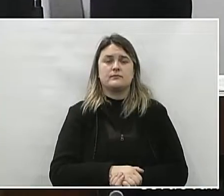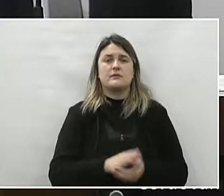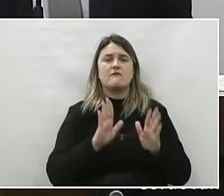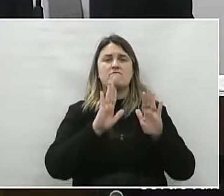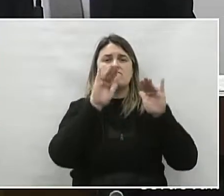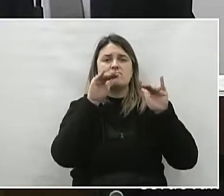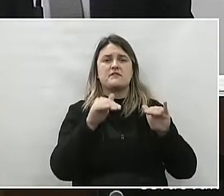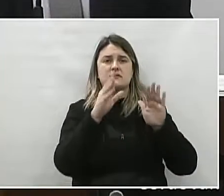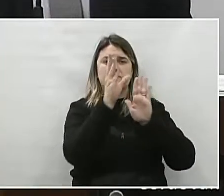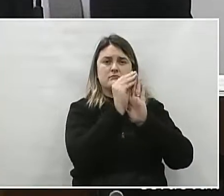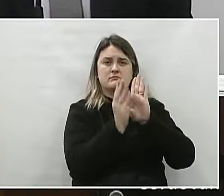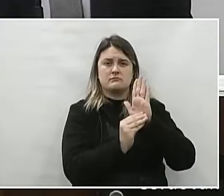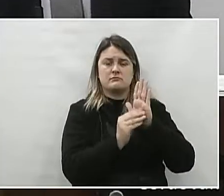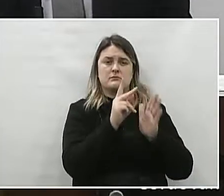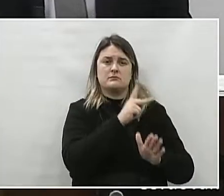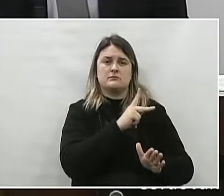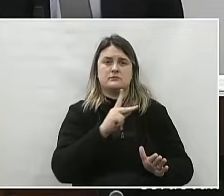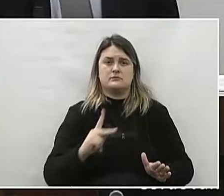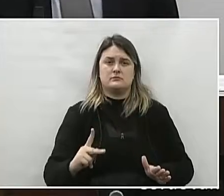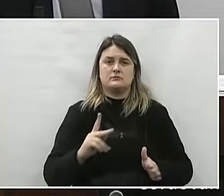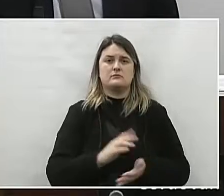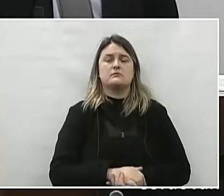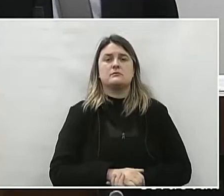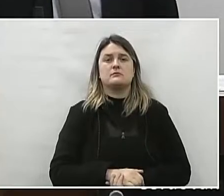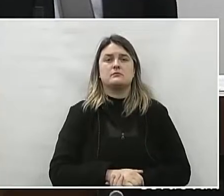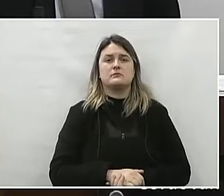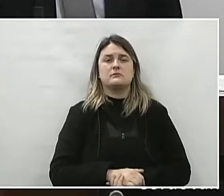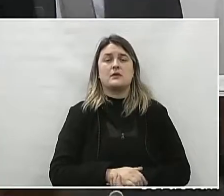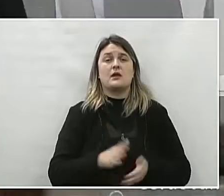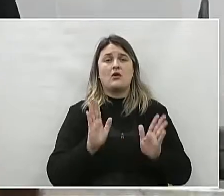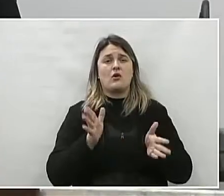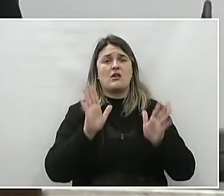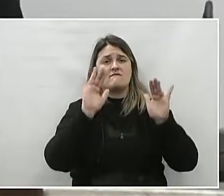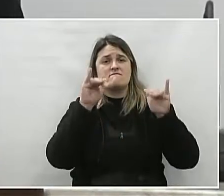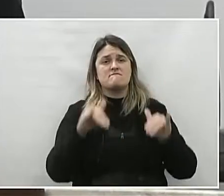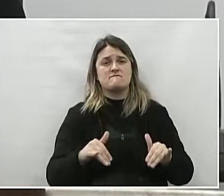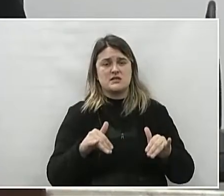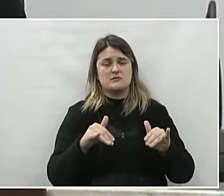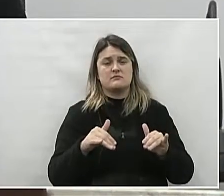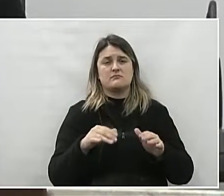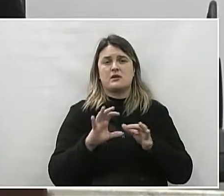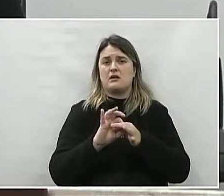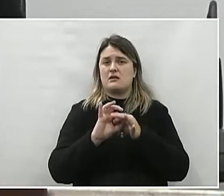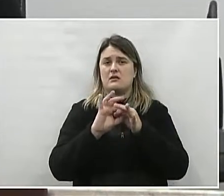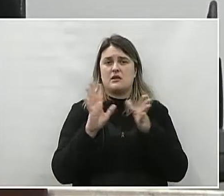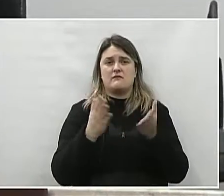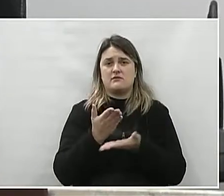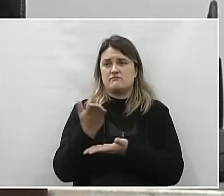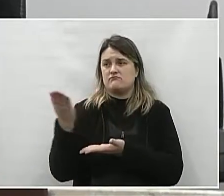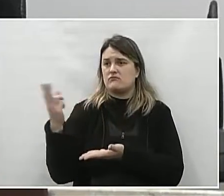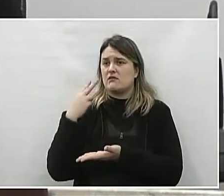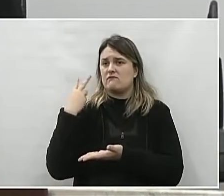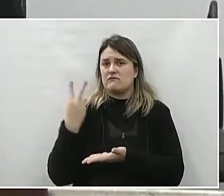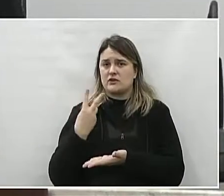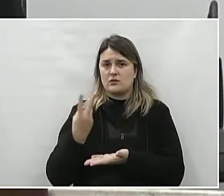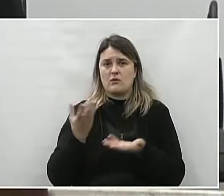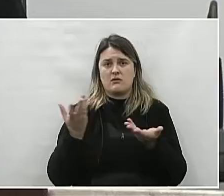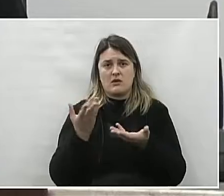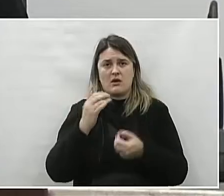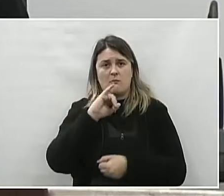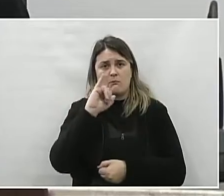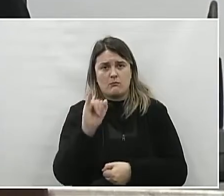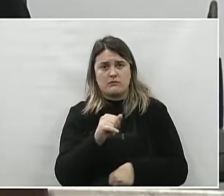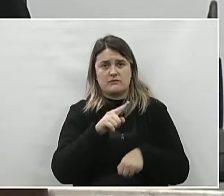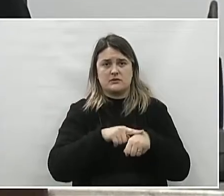Fim da ordem do dia, senhor presidente. Com o fim da ordem do dia, deixo livre a palavra aos nobres vereadores